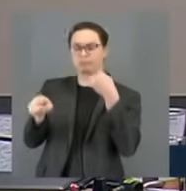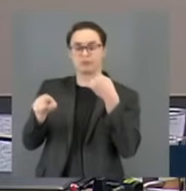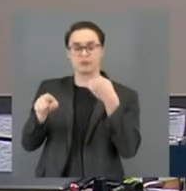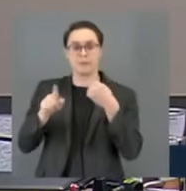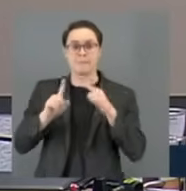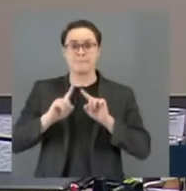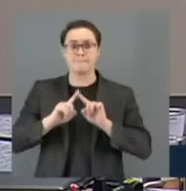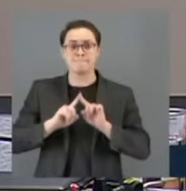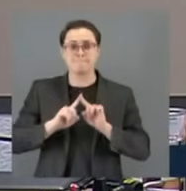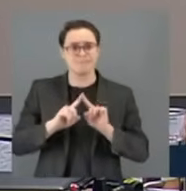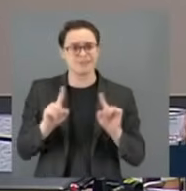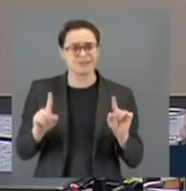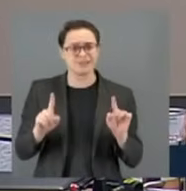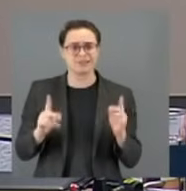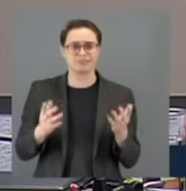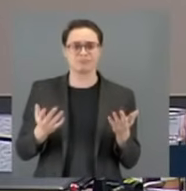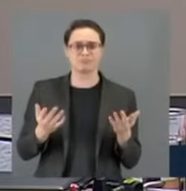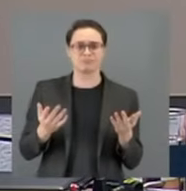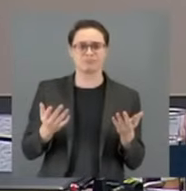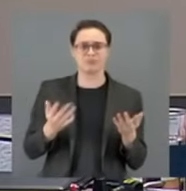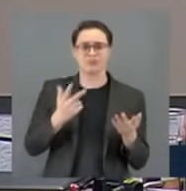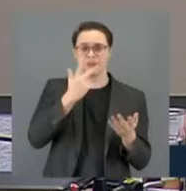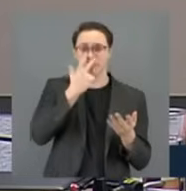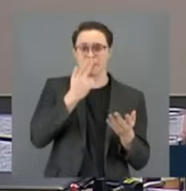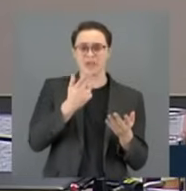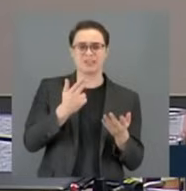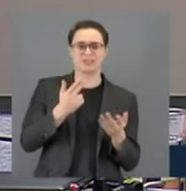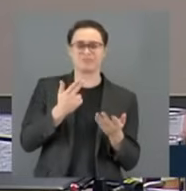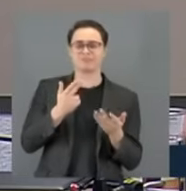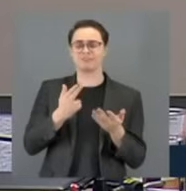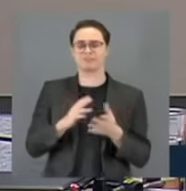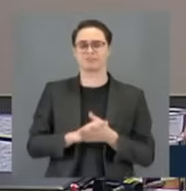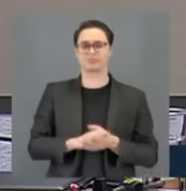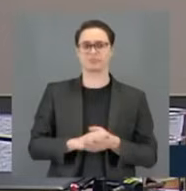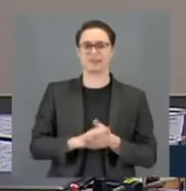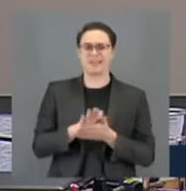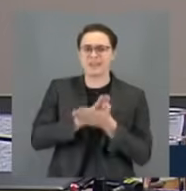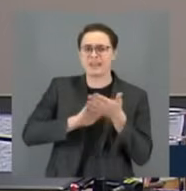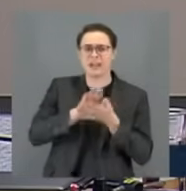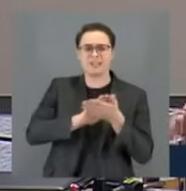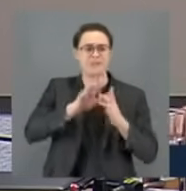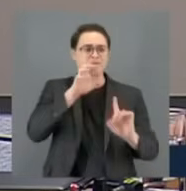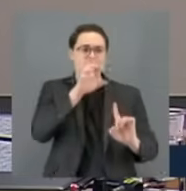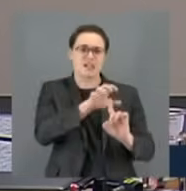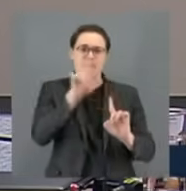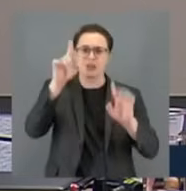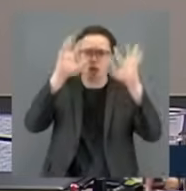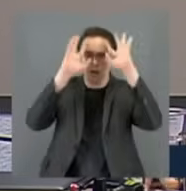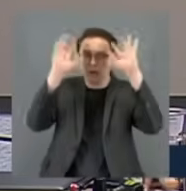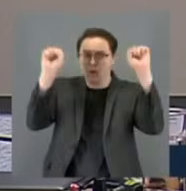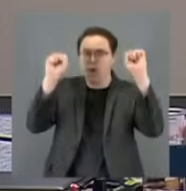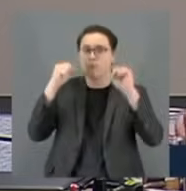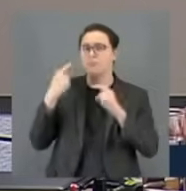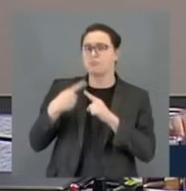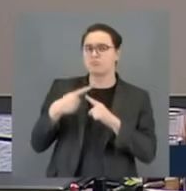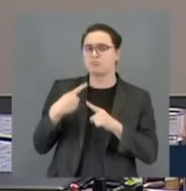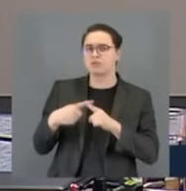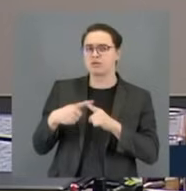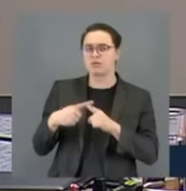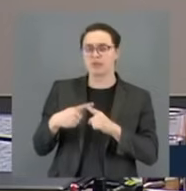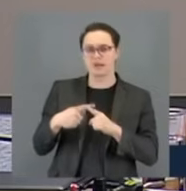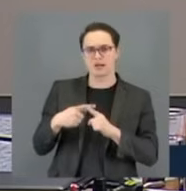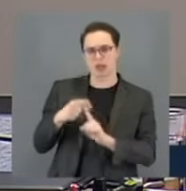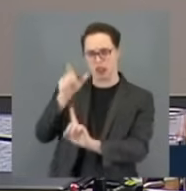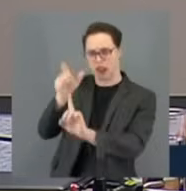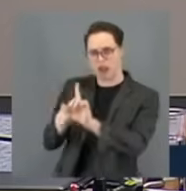isso não parece que tenha afetado a Suprema Corte, até porque Alexandre de